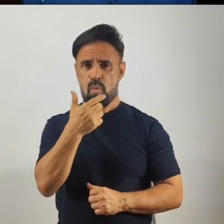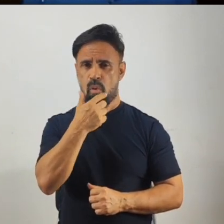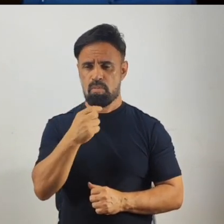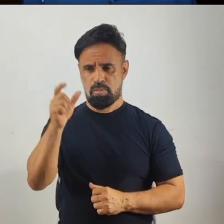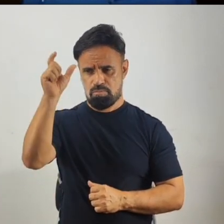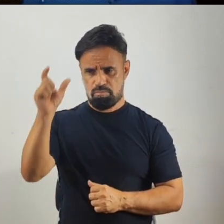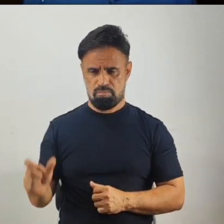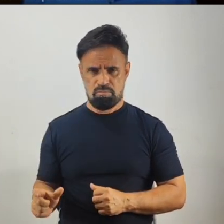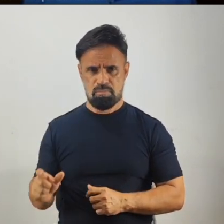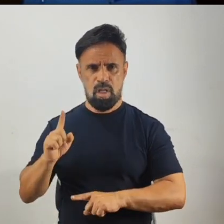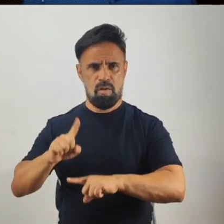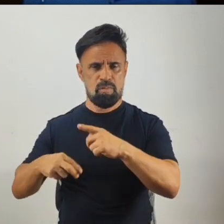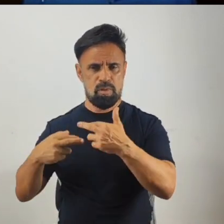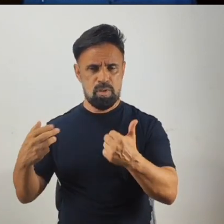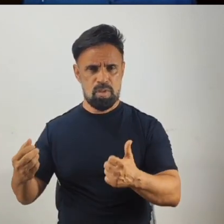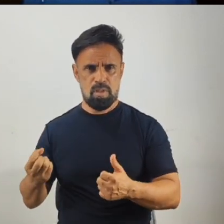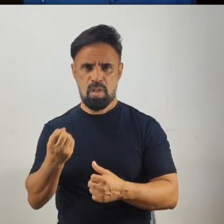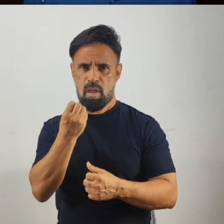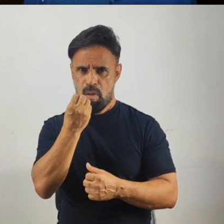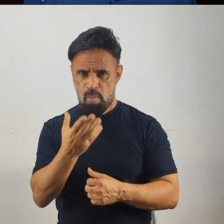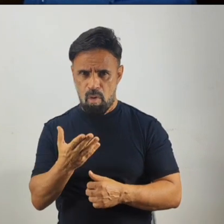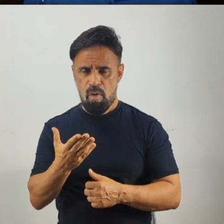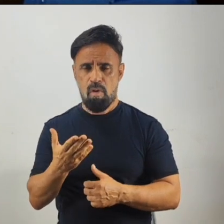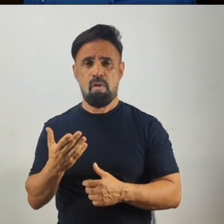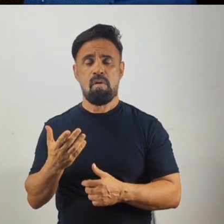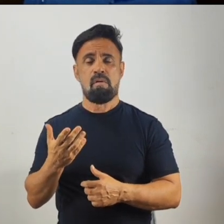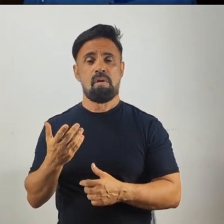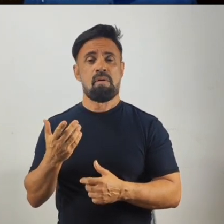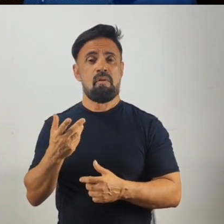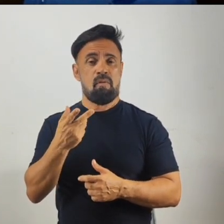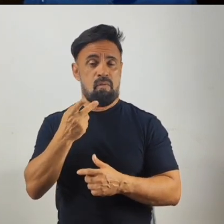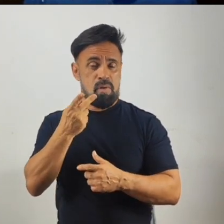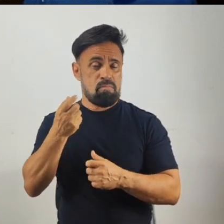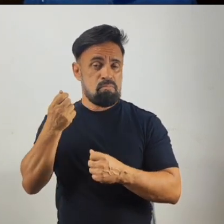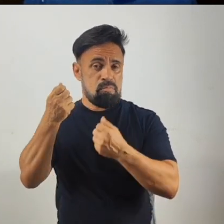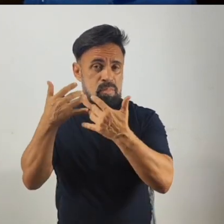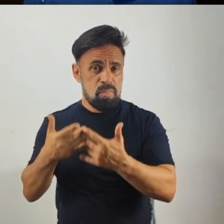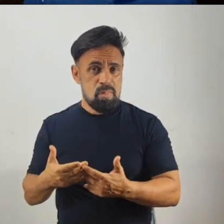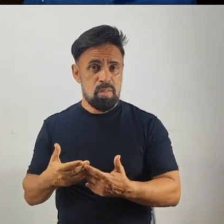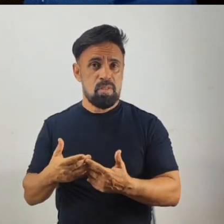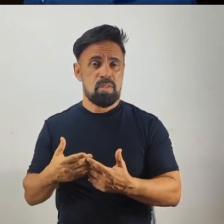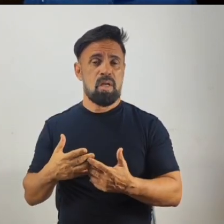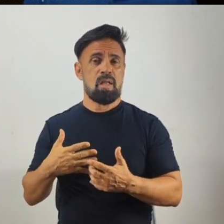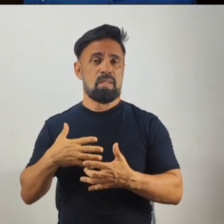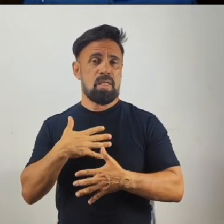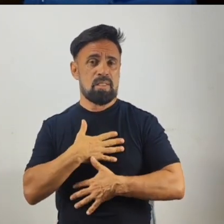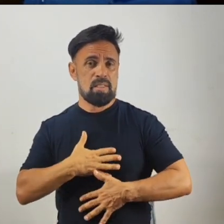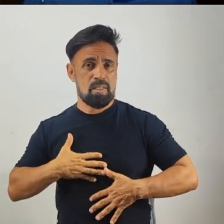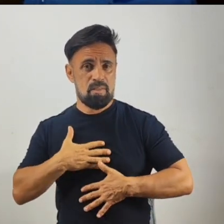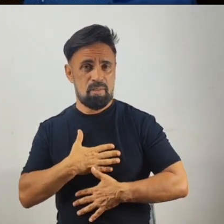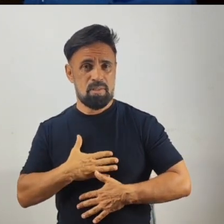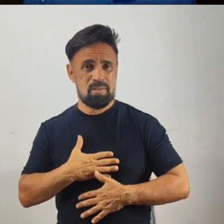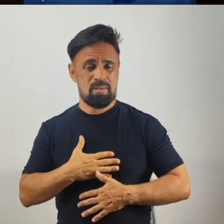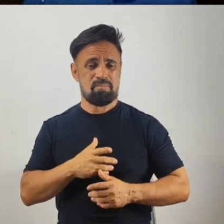que boa prática é uma ferramenta para a satisfação, assegurar a satisfação do